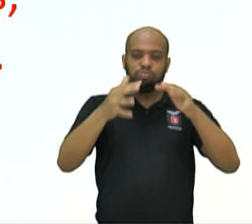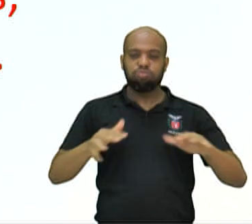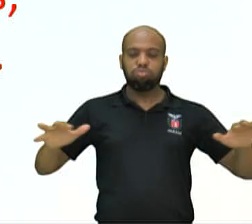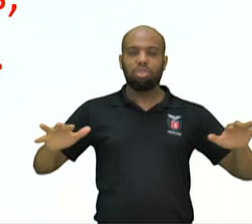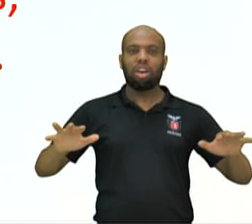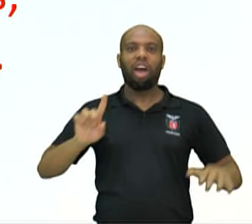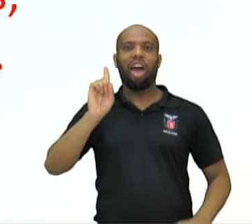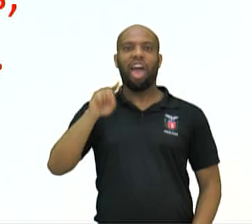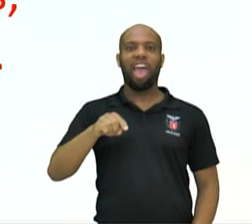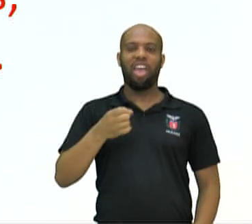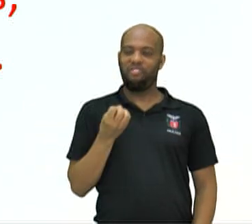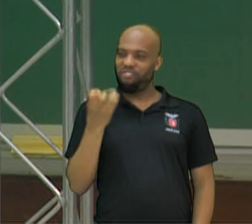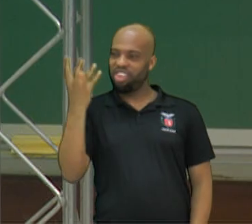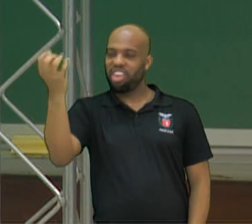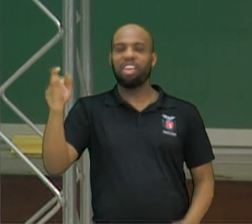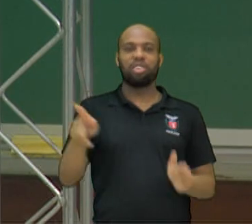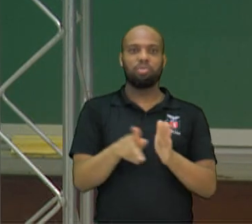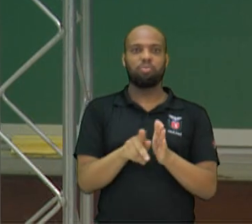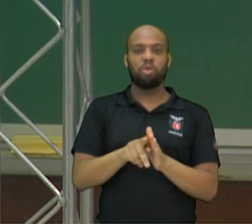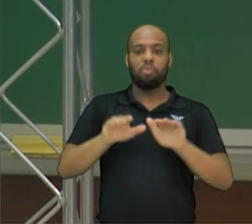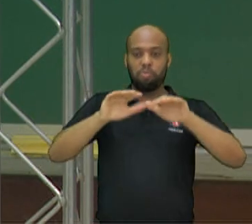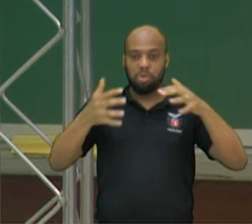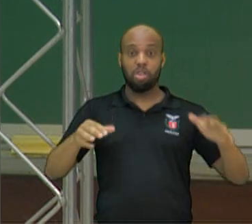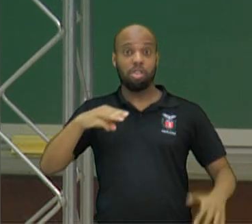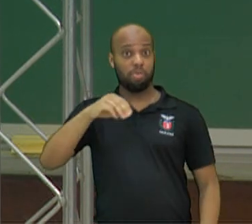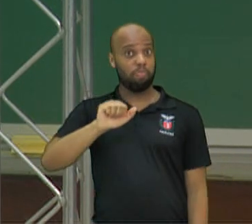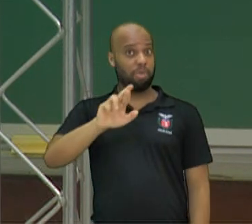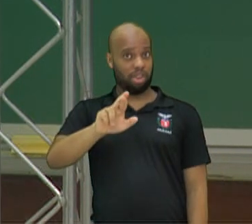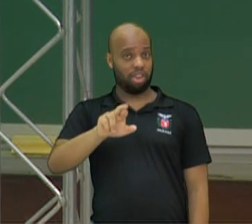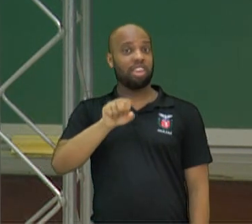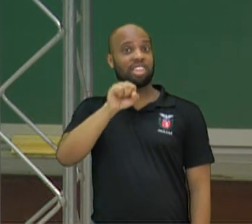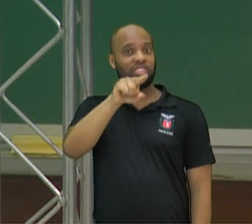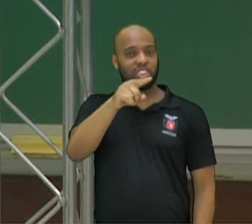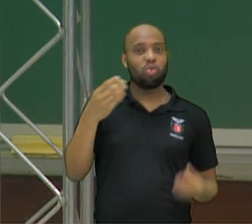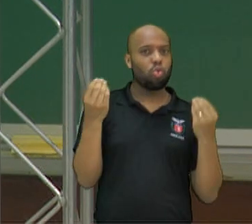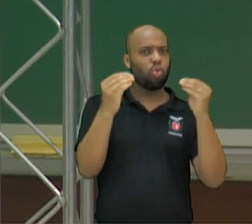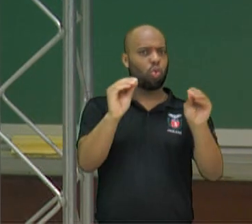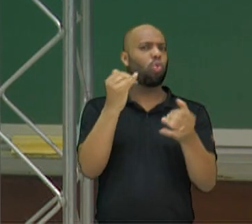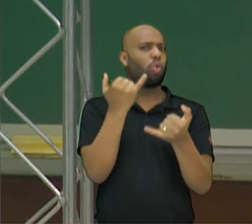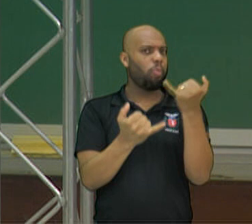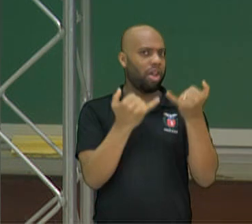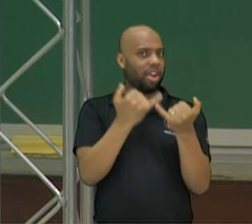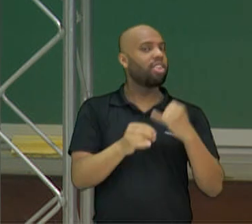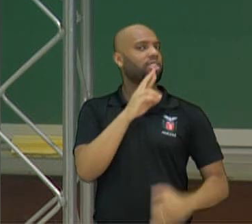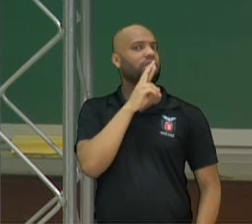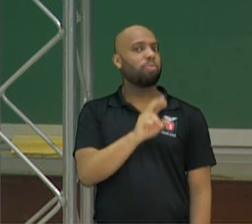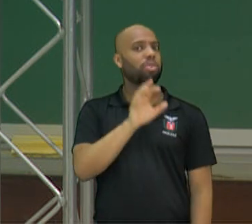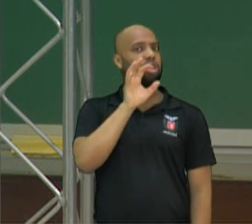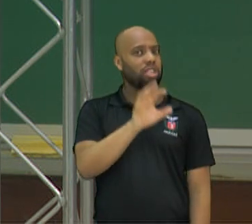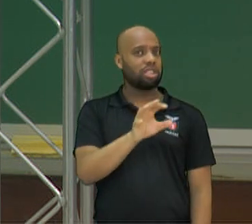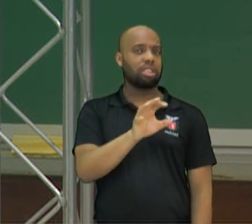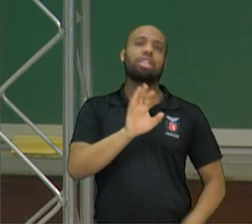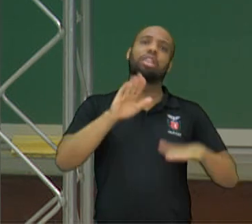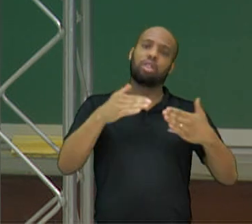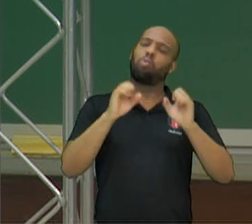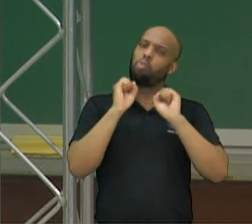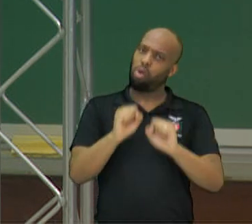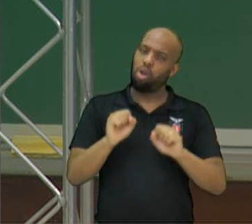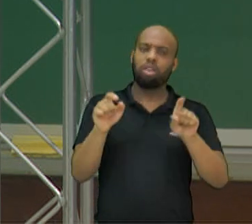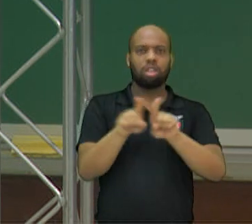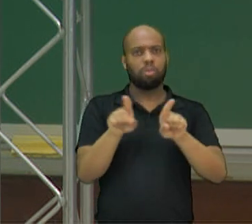viagem marítima. Se você colocou semelhante essa resposta, claro que